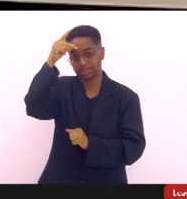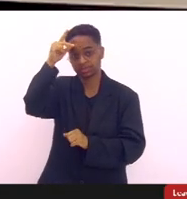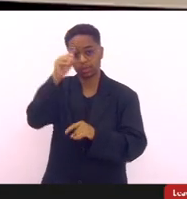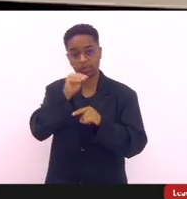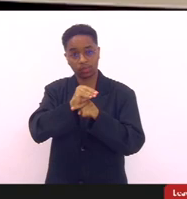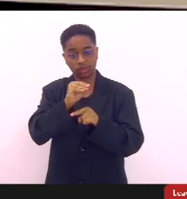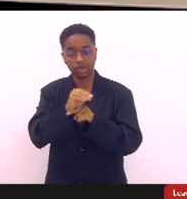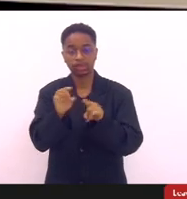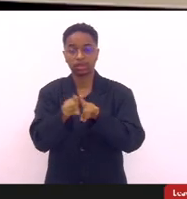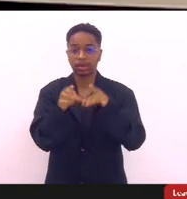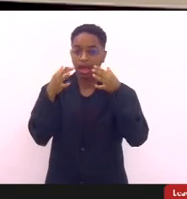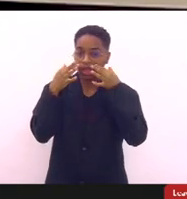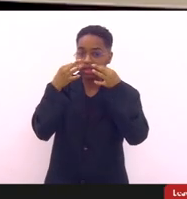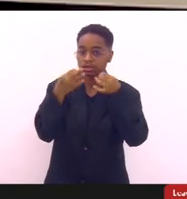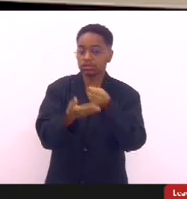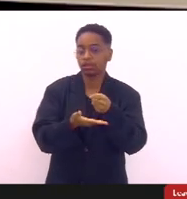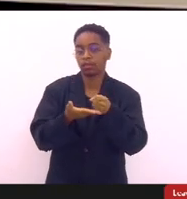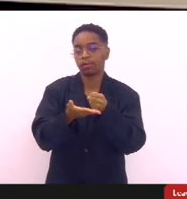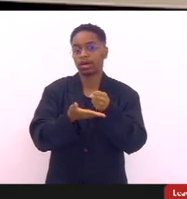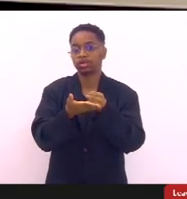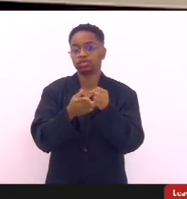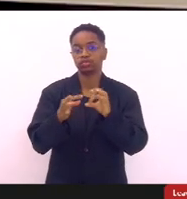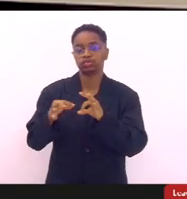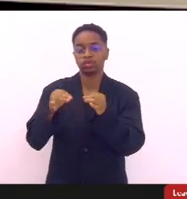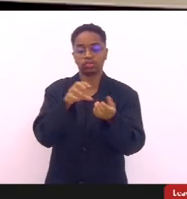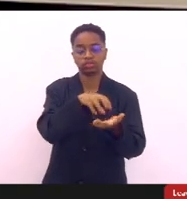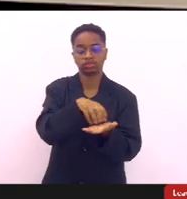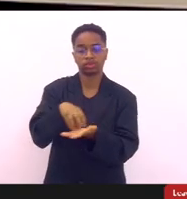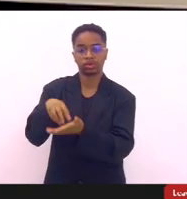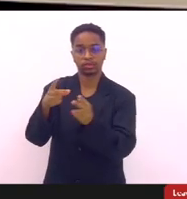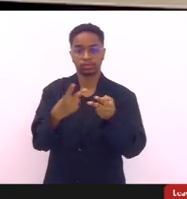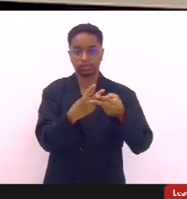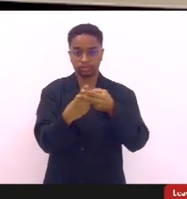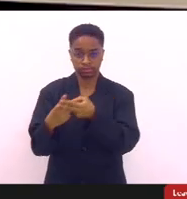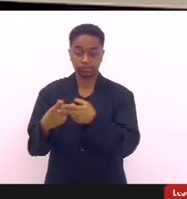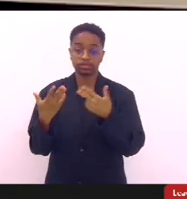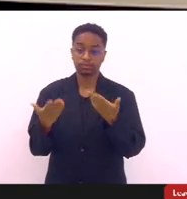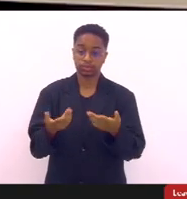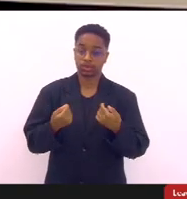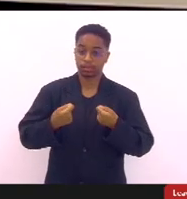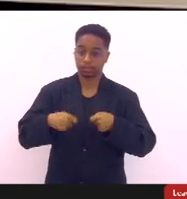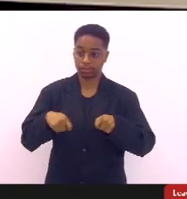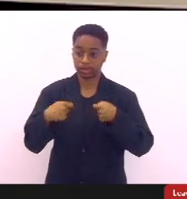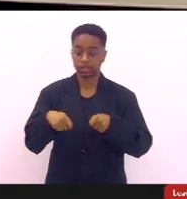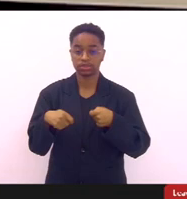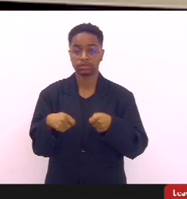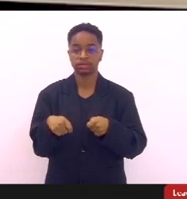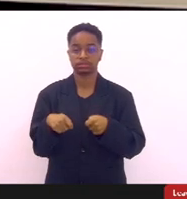cuidado em atenção básica, da atenção básica em todas as unidades prisionais. Para isso foi necessário, ou foi